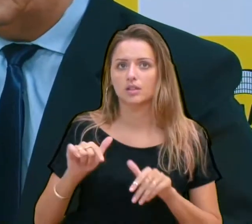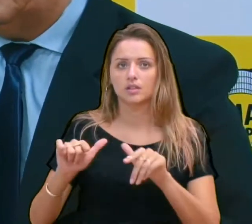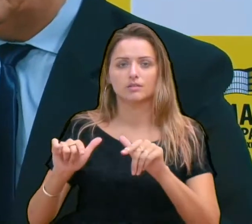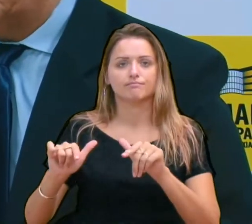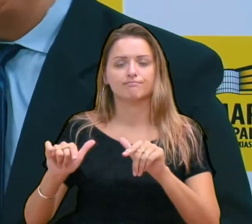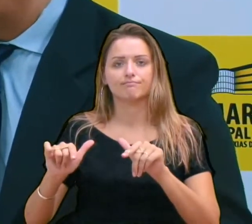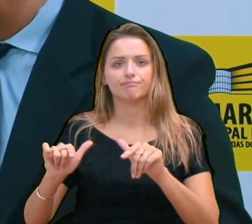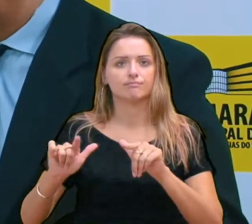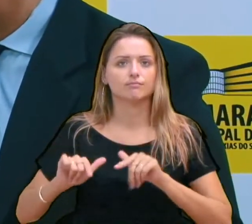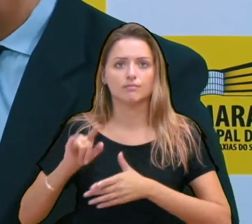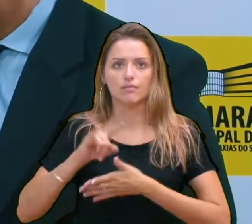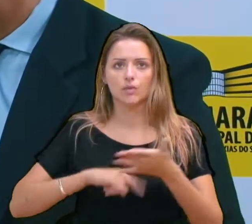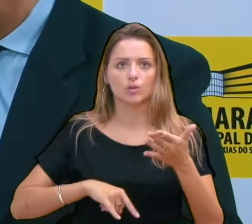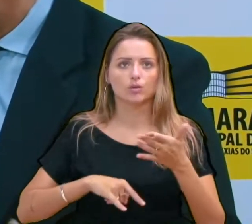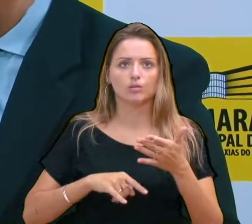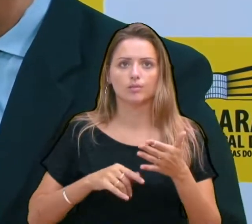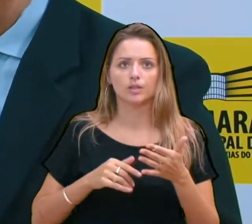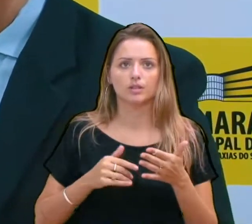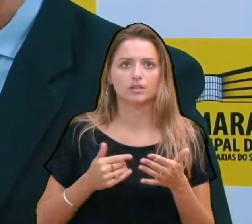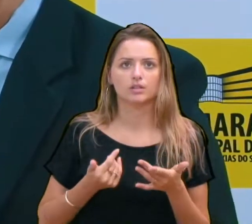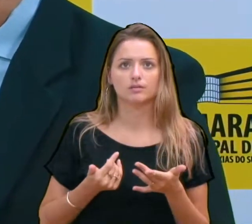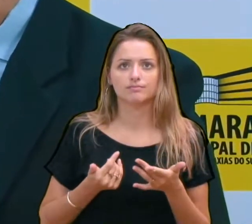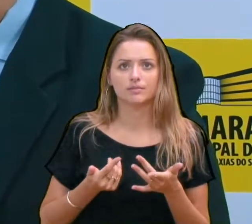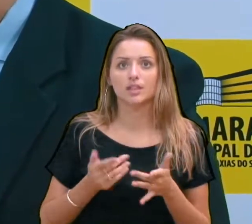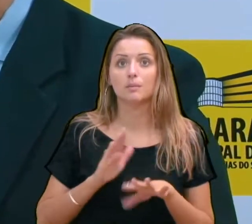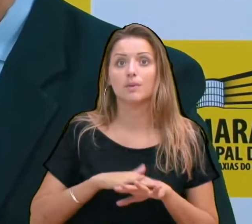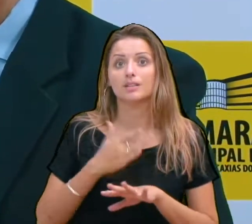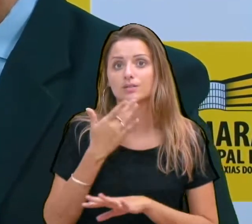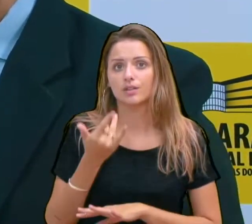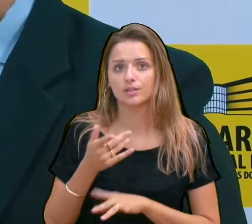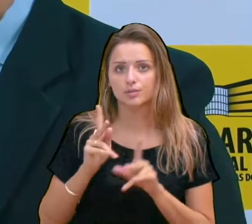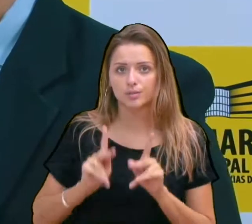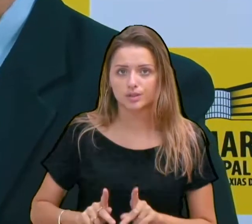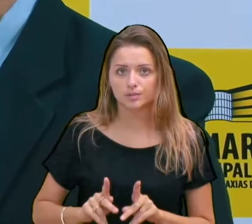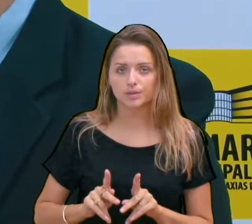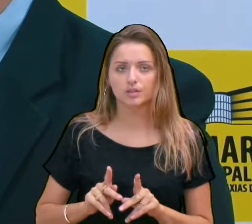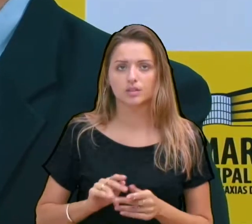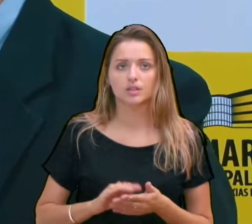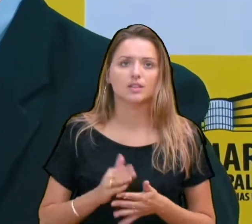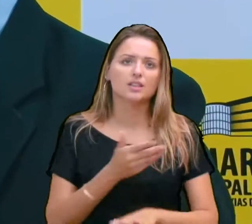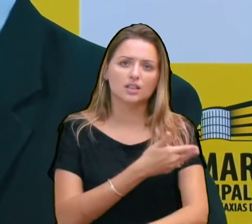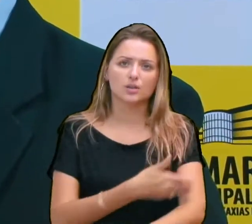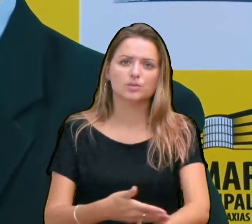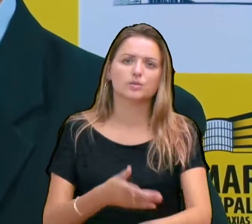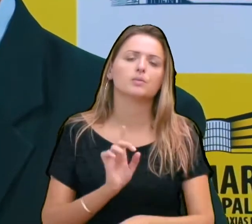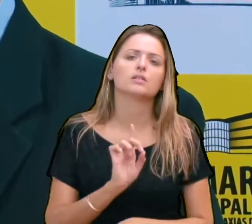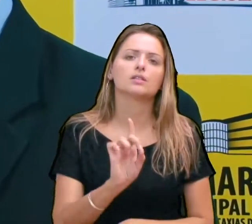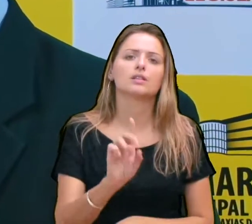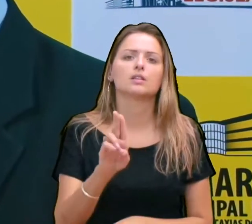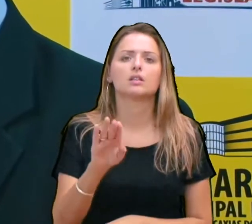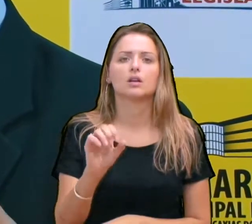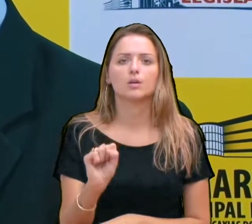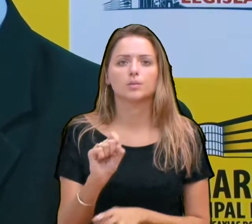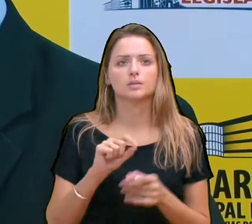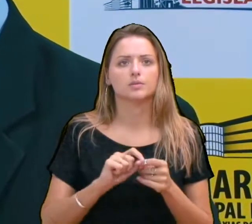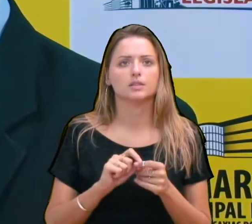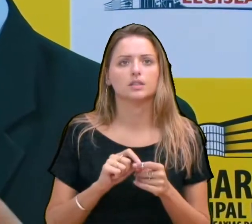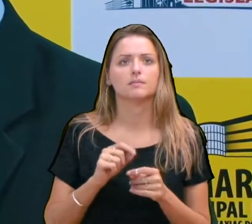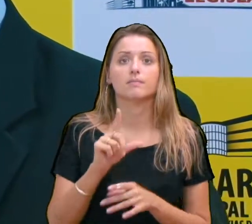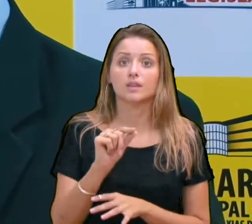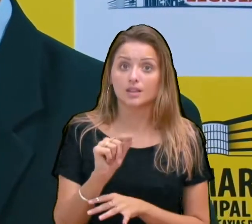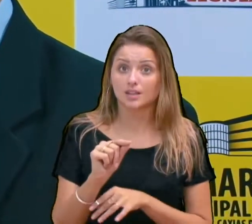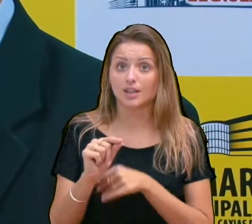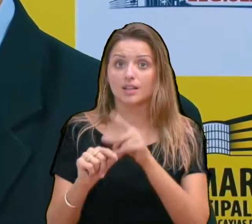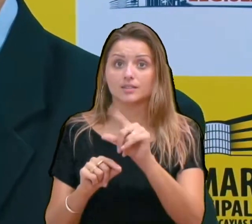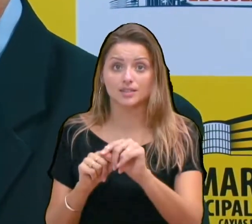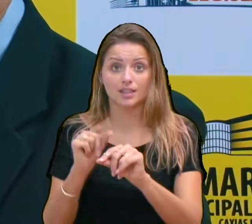para entrar de estrangeiro e facilitaria, as pessoas sabem disso. E acostumado a ir nas UBS, né? É renovado de 10 em